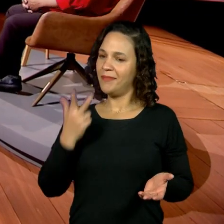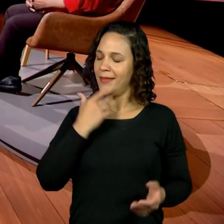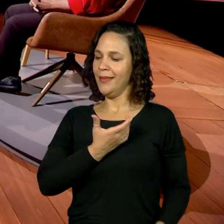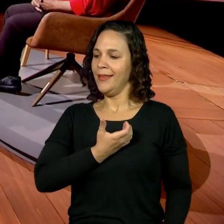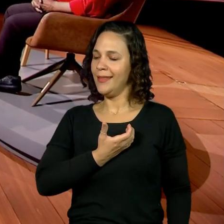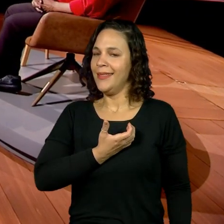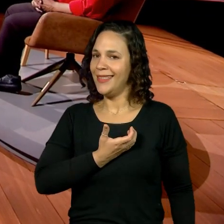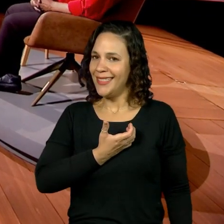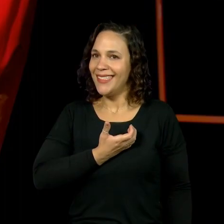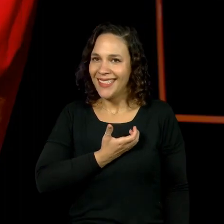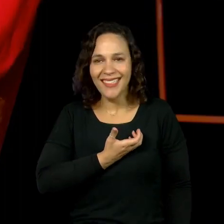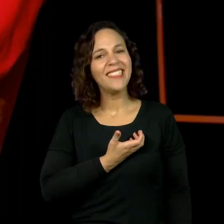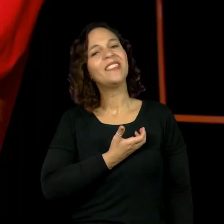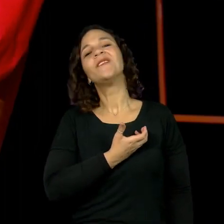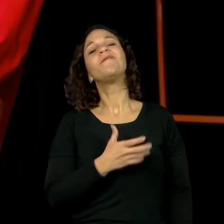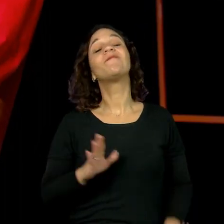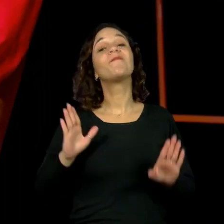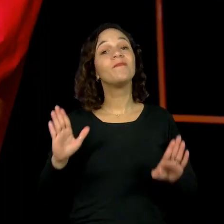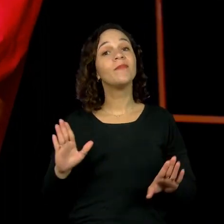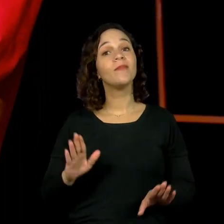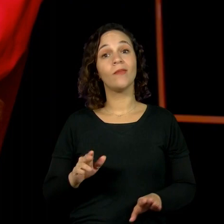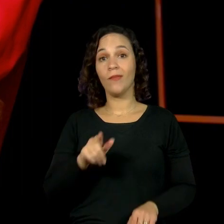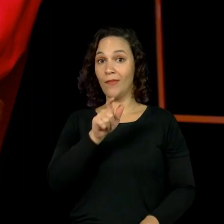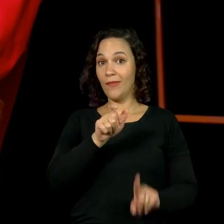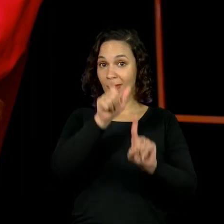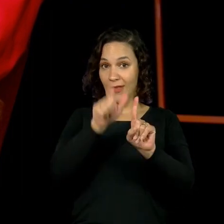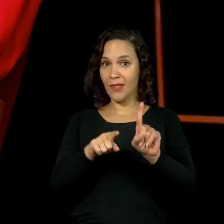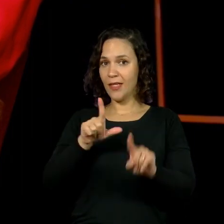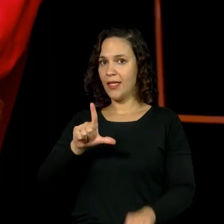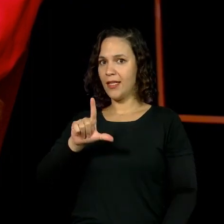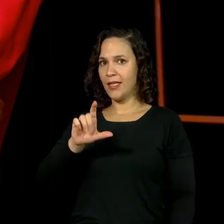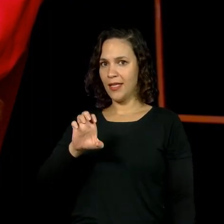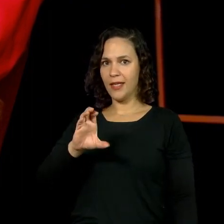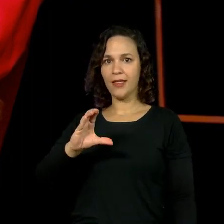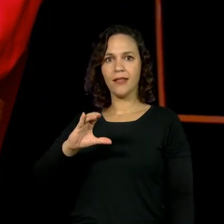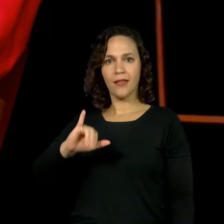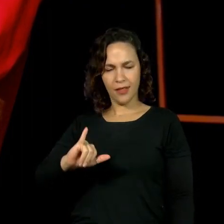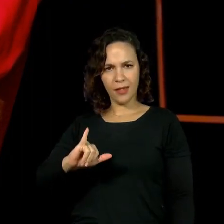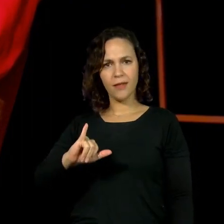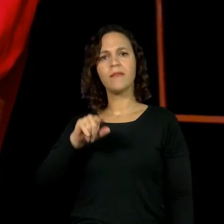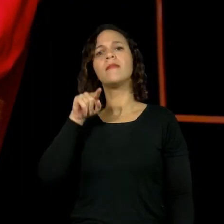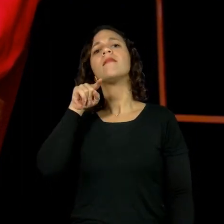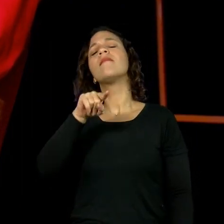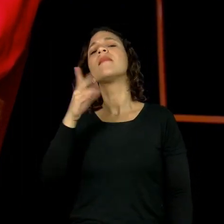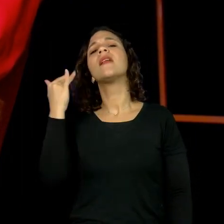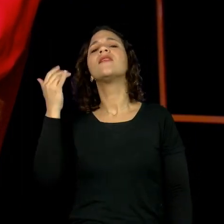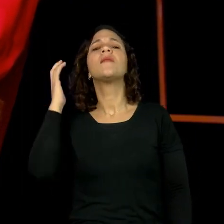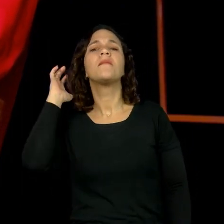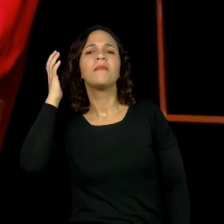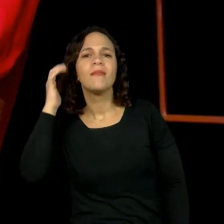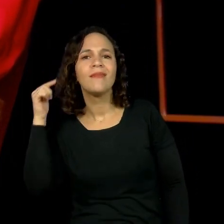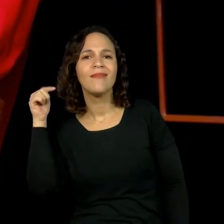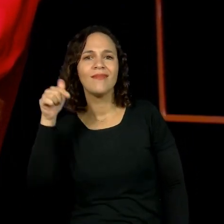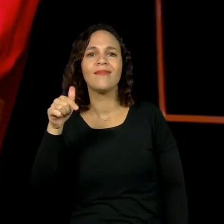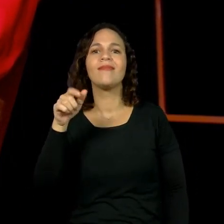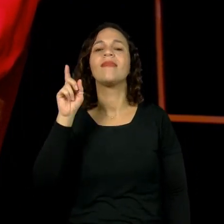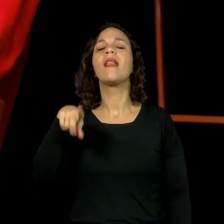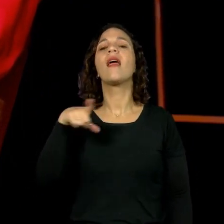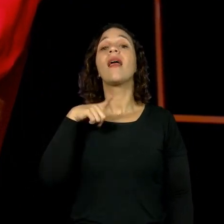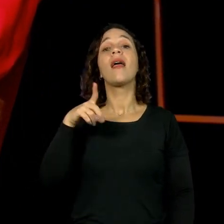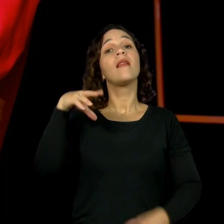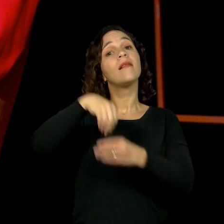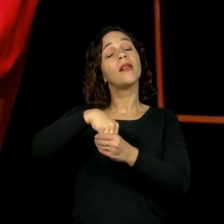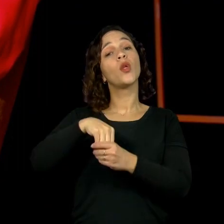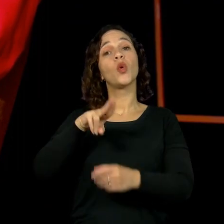a Alessi, ela chega no momento ao programa Samba Pé de Passagem, lembrando que o programa Samba Pé de Passagem da USP, ele é